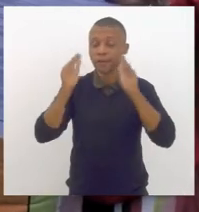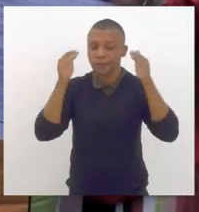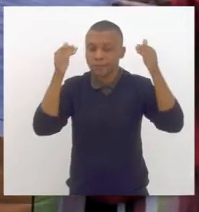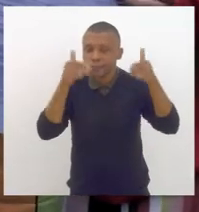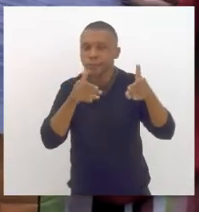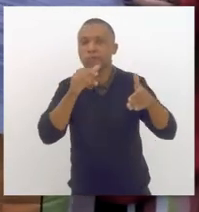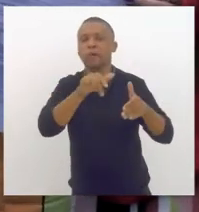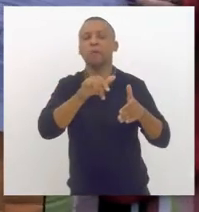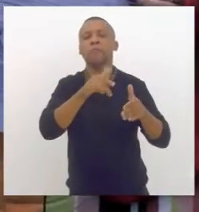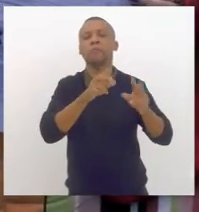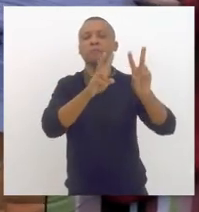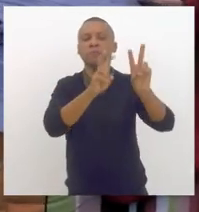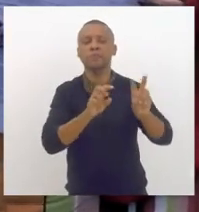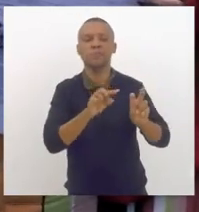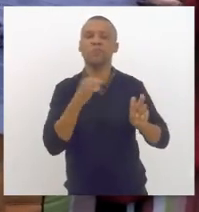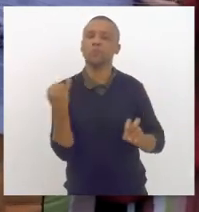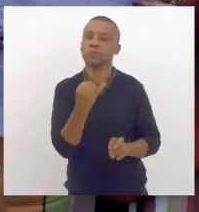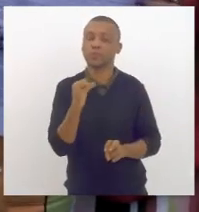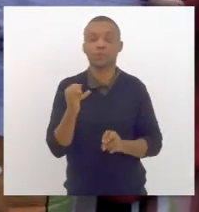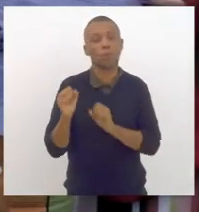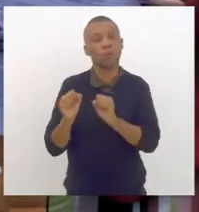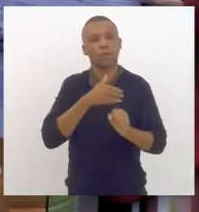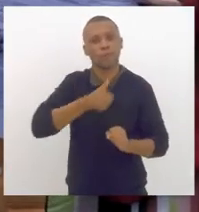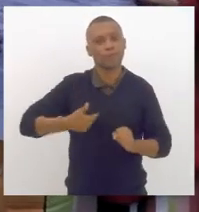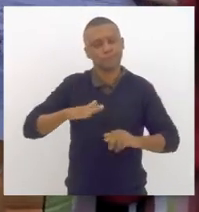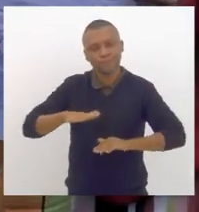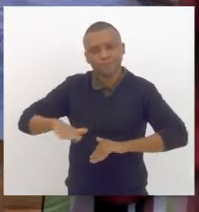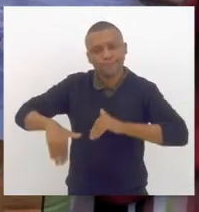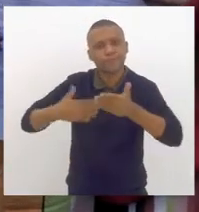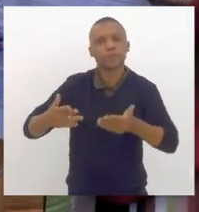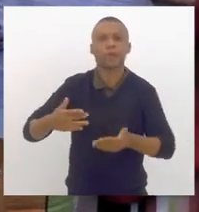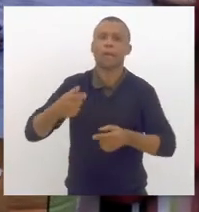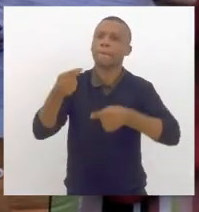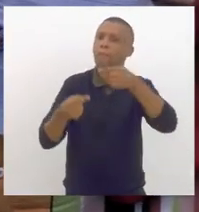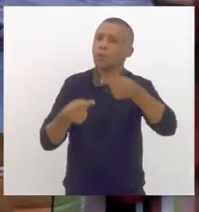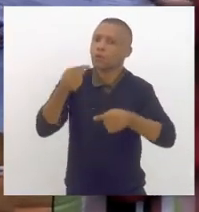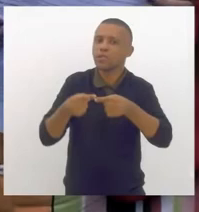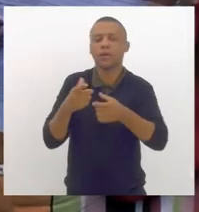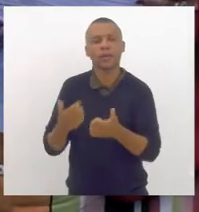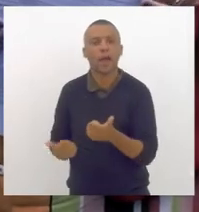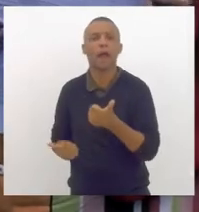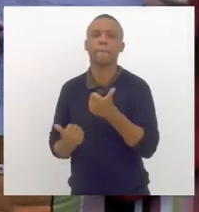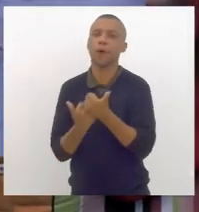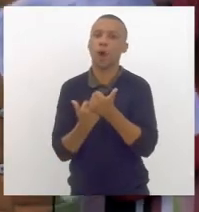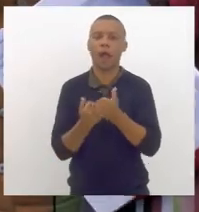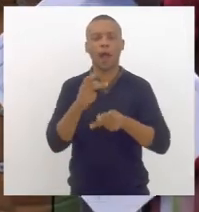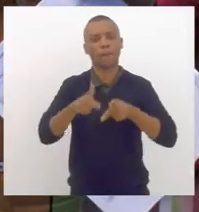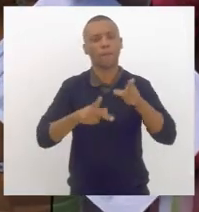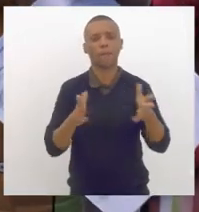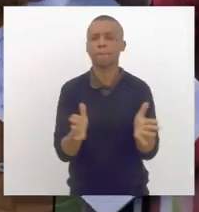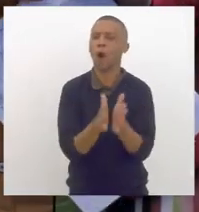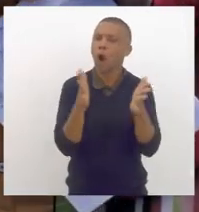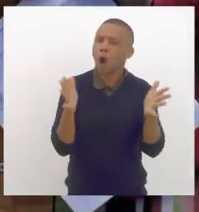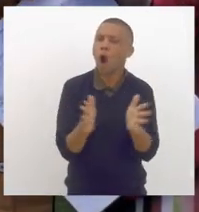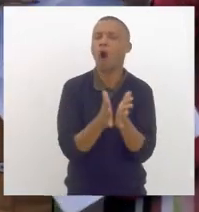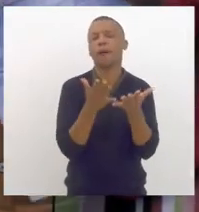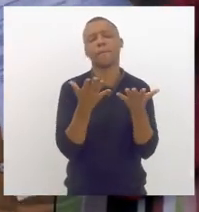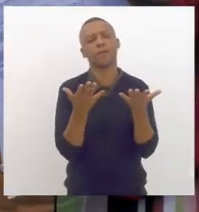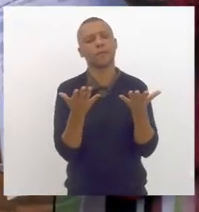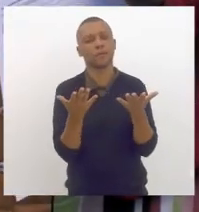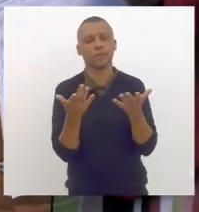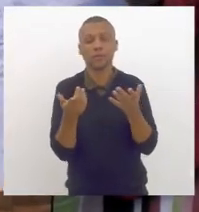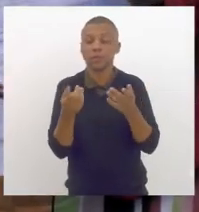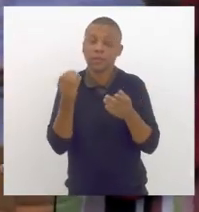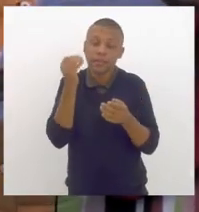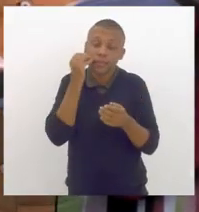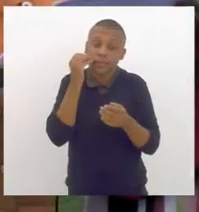importante. É muito importante que o poder público desenvolva políticas e ações que apoiem, né, as populações mais desfavorecidas, as habitações